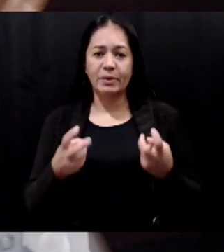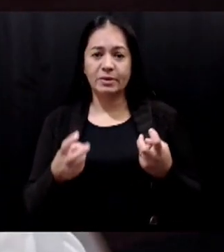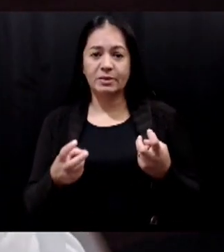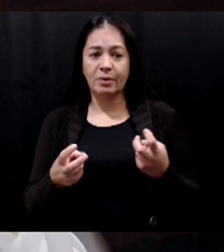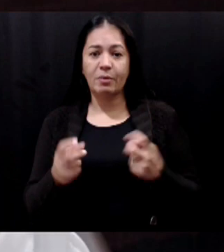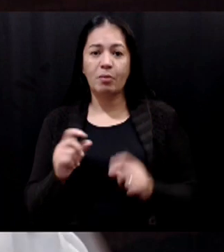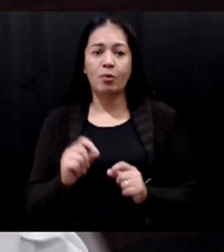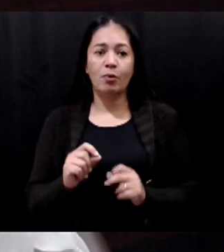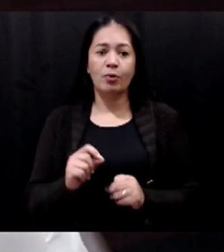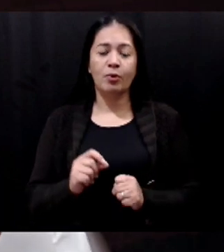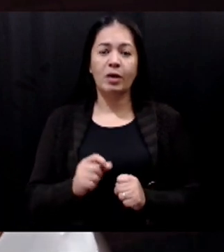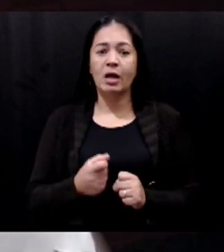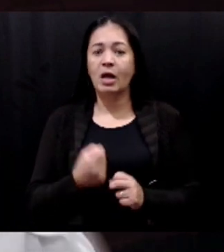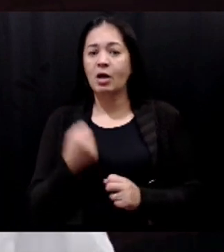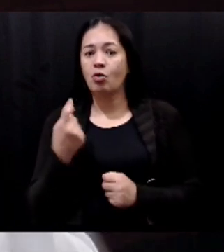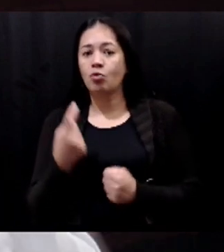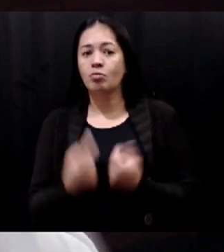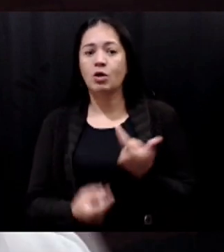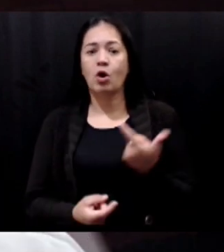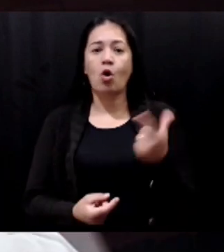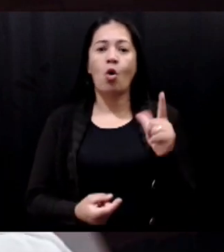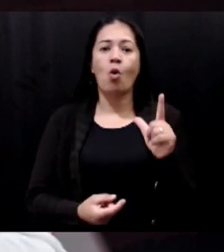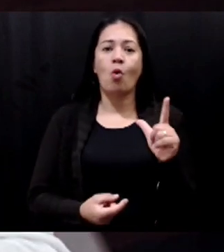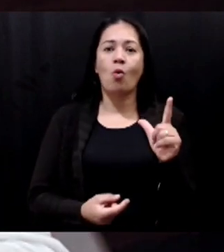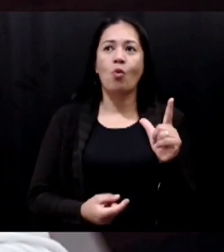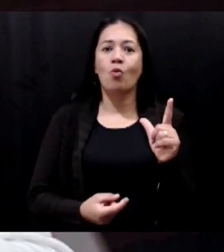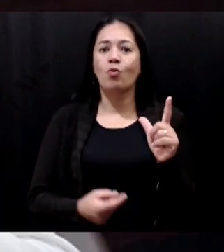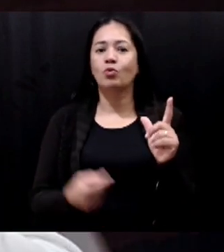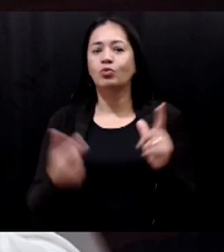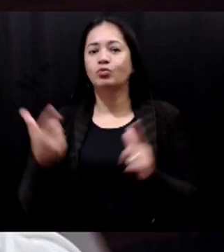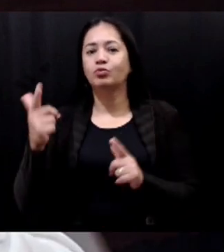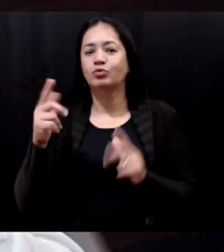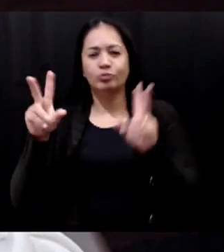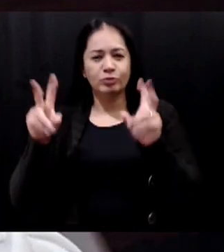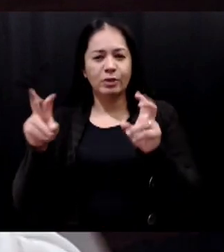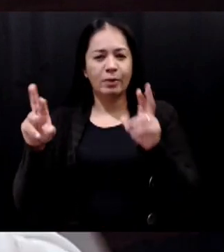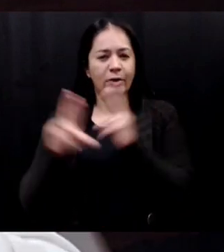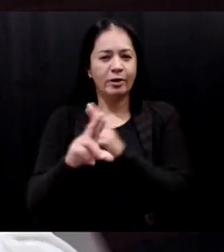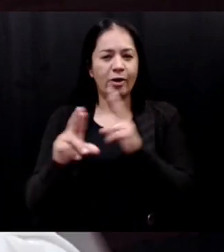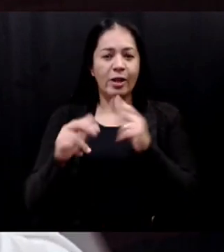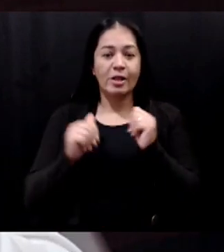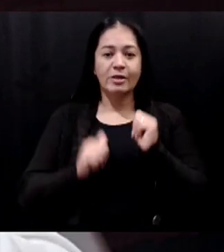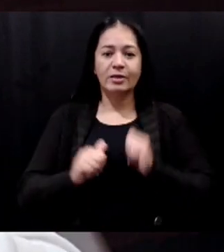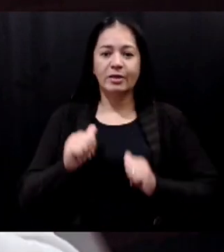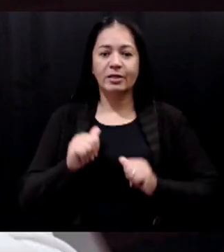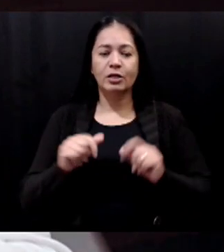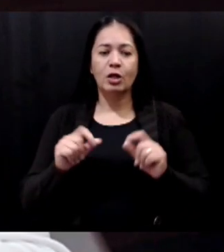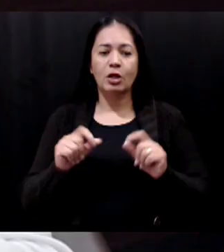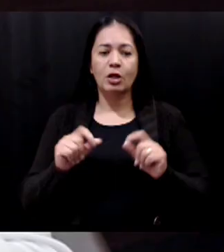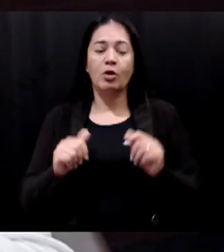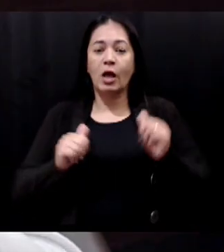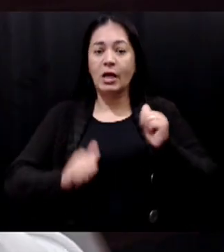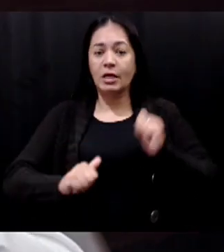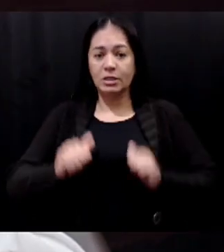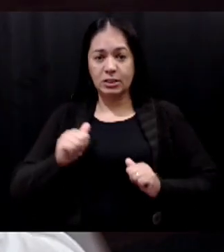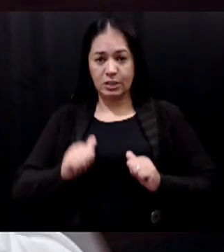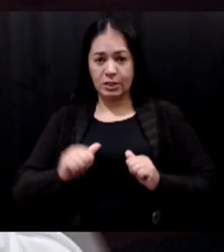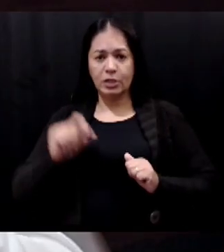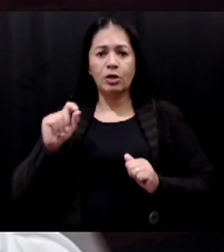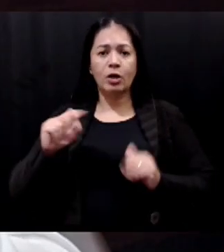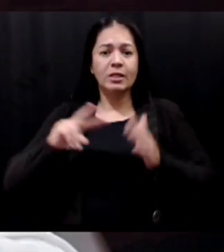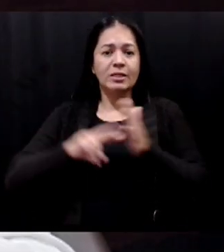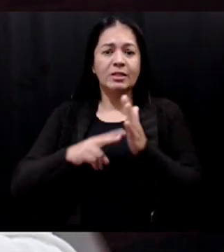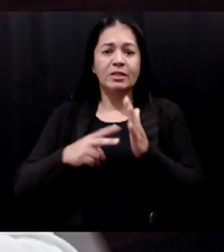muitas outras questões estão relacionadas com a ansiedade, né? O que é ansiedade? A ansiedade é medo. Medo do quê? De algo que